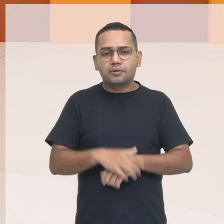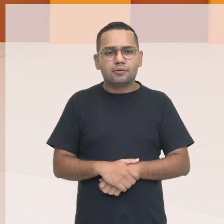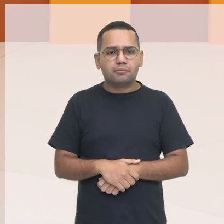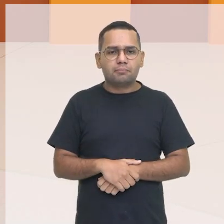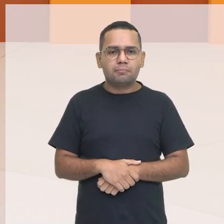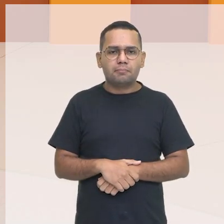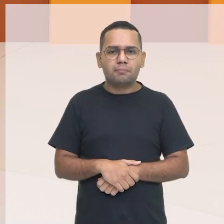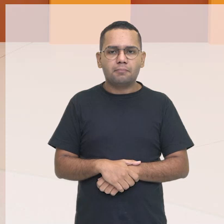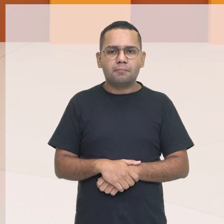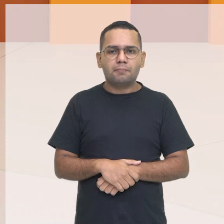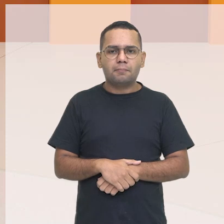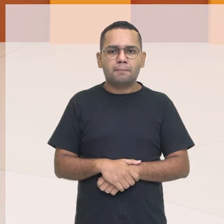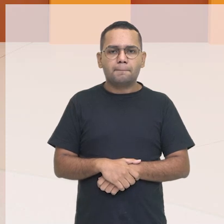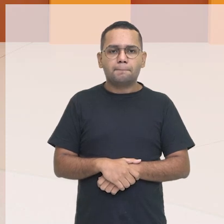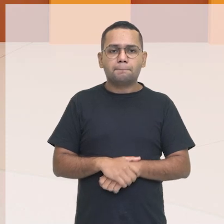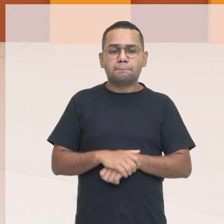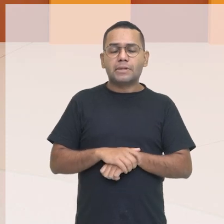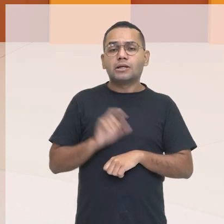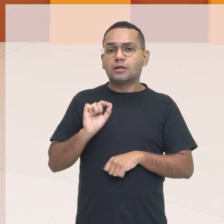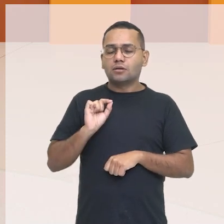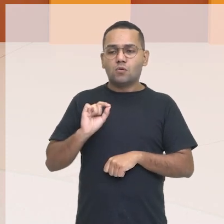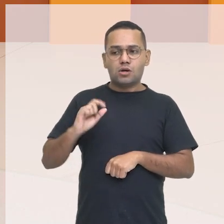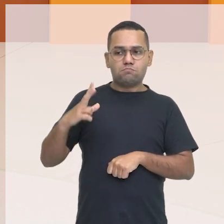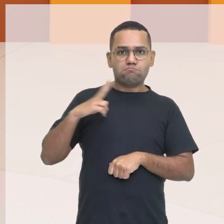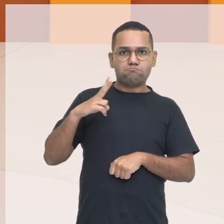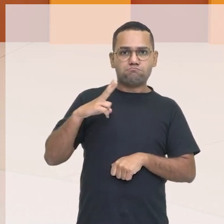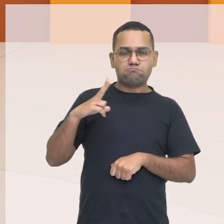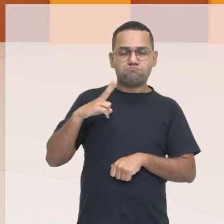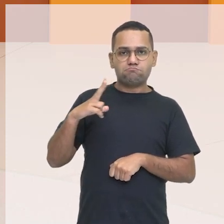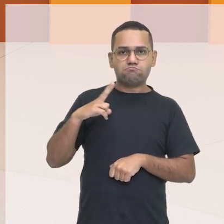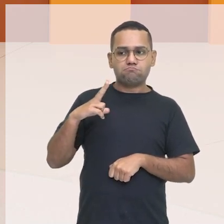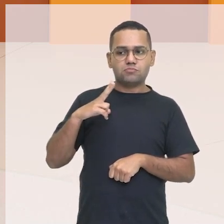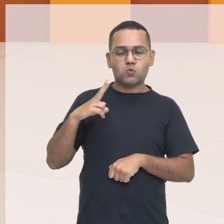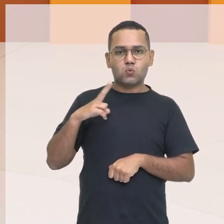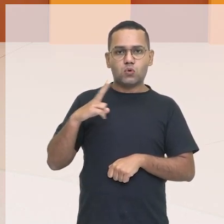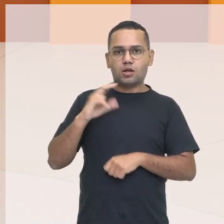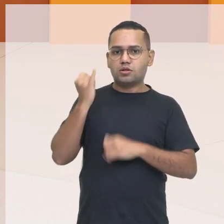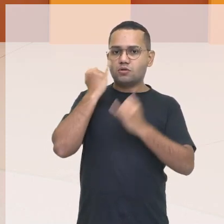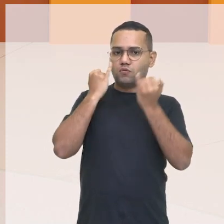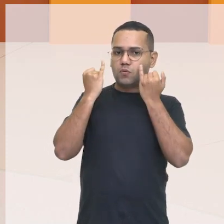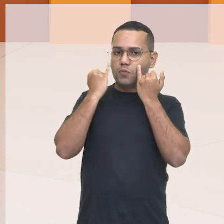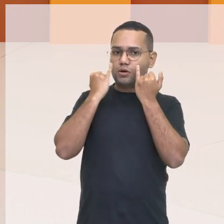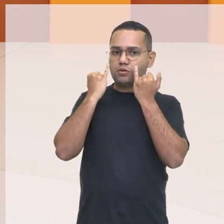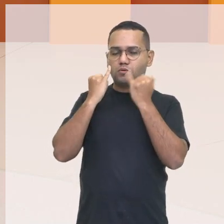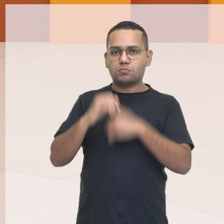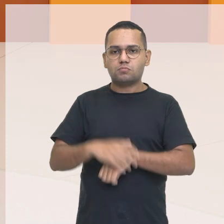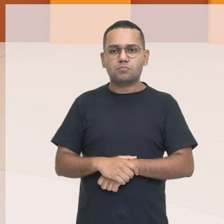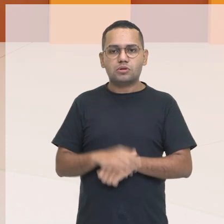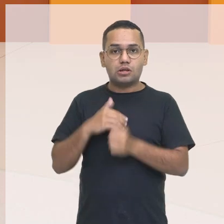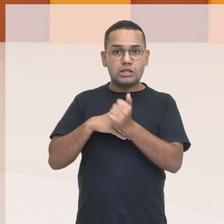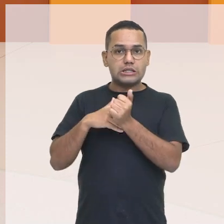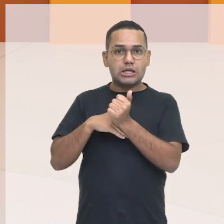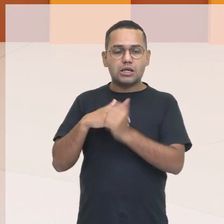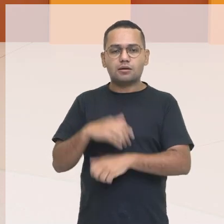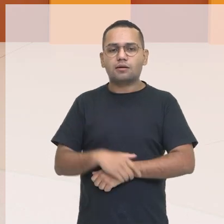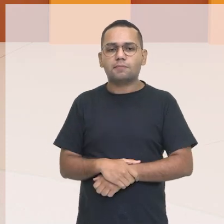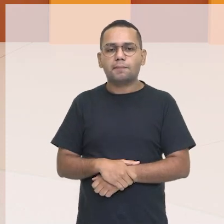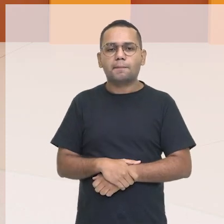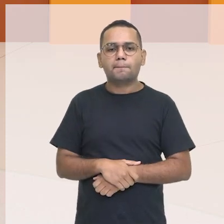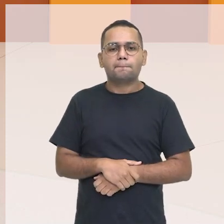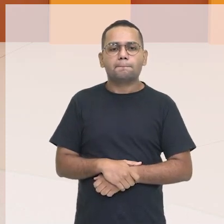confidencialidade. Tem que ser confidencial, né, o que acontece ali. Então, e o dever de